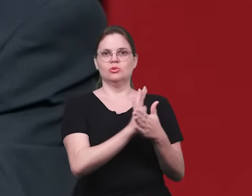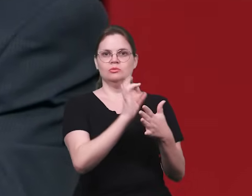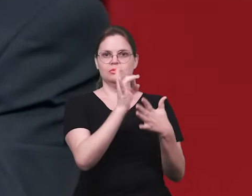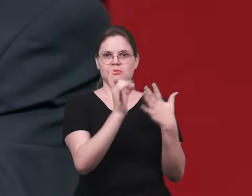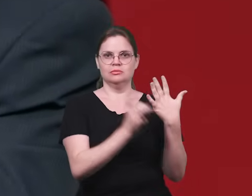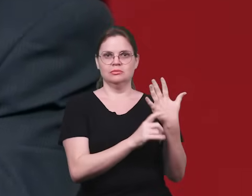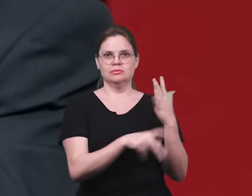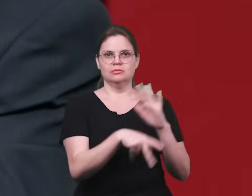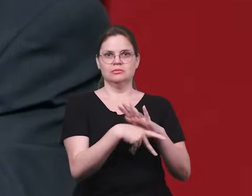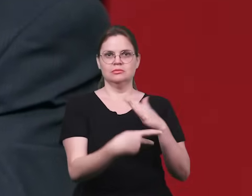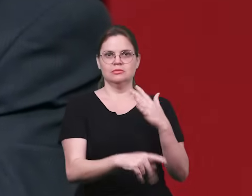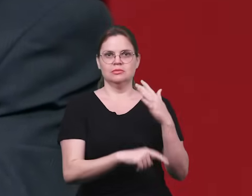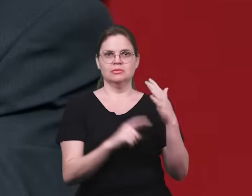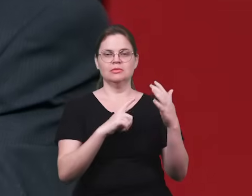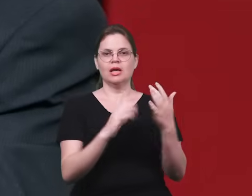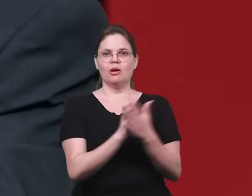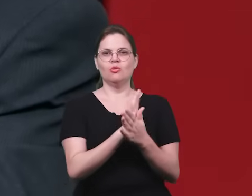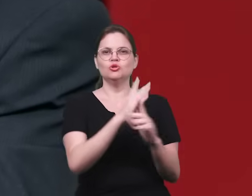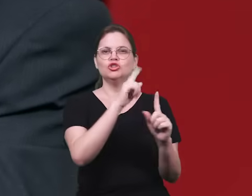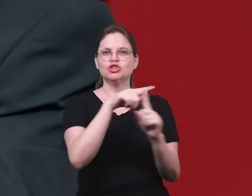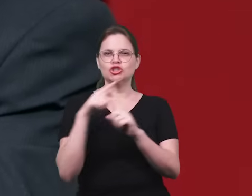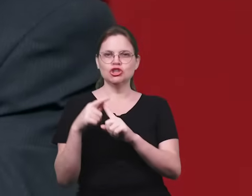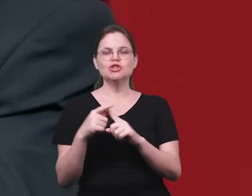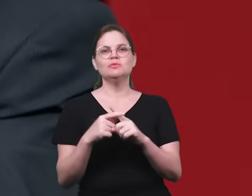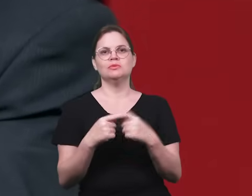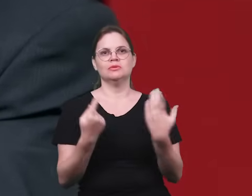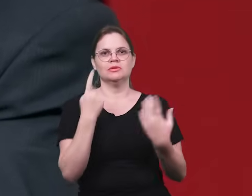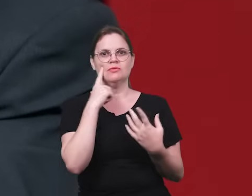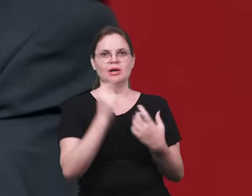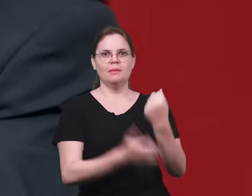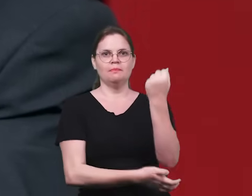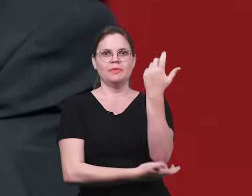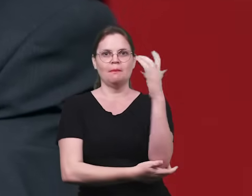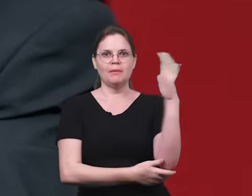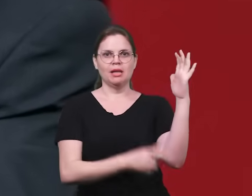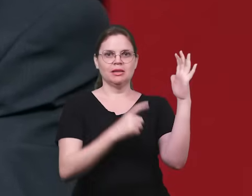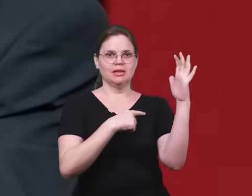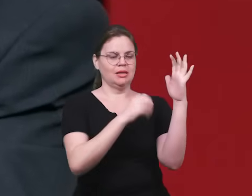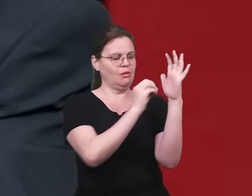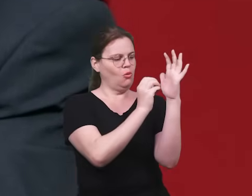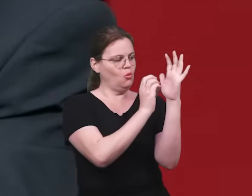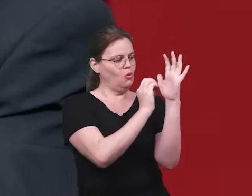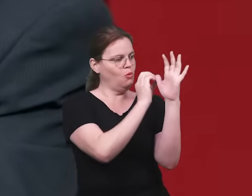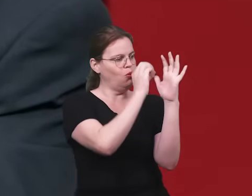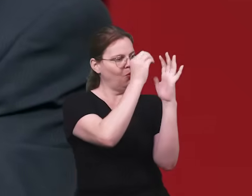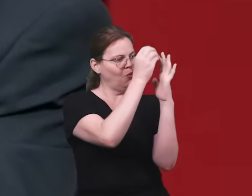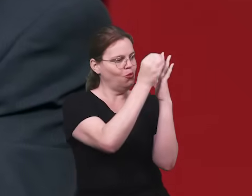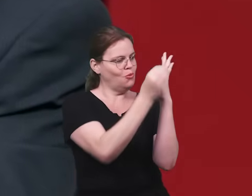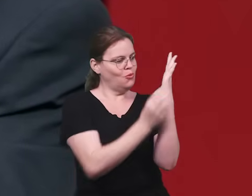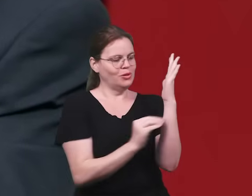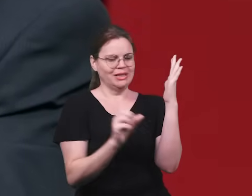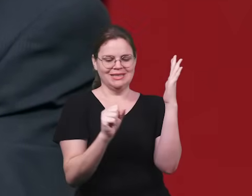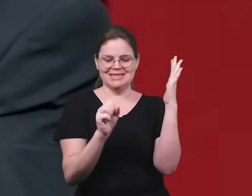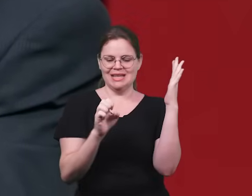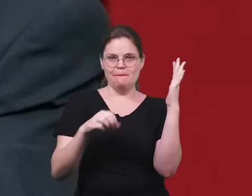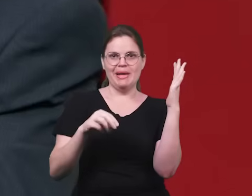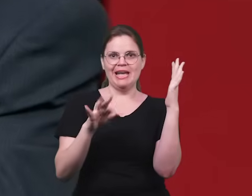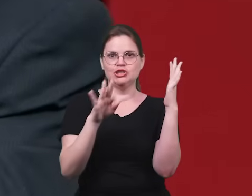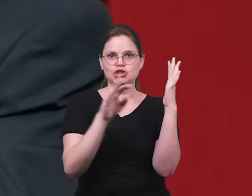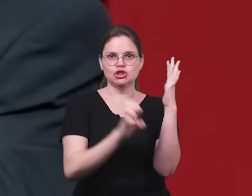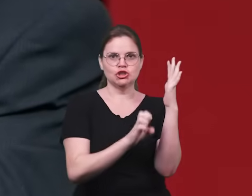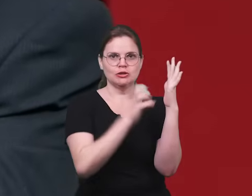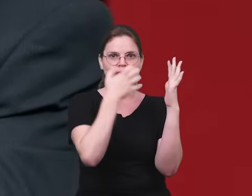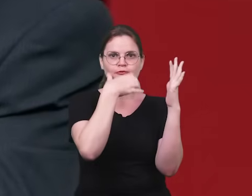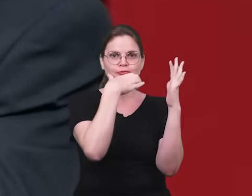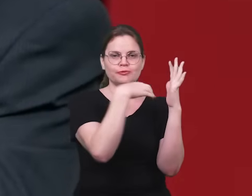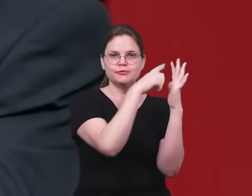né, de plantas, as gimnospermas, angiospermas, que são plantas que vão apresentar sementes, né, e que dá a elas a